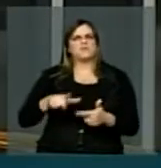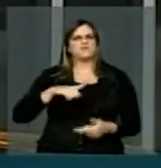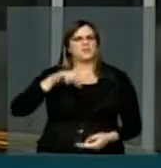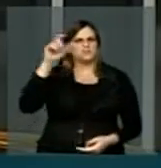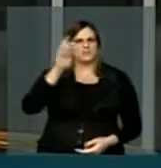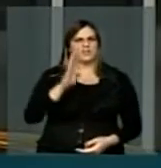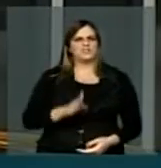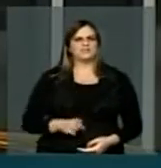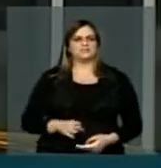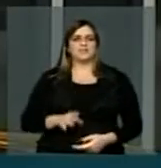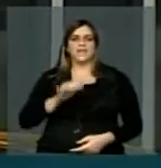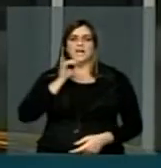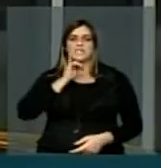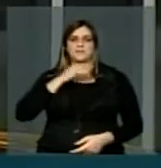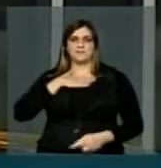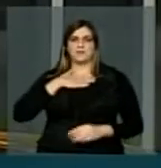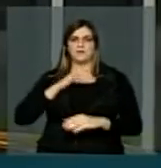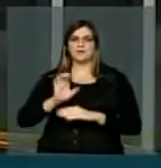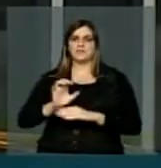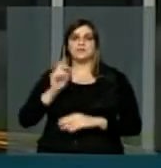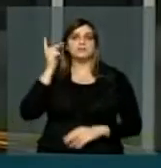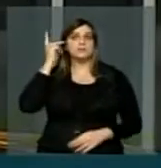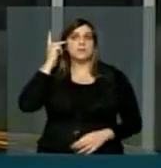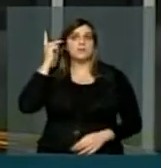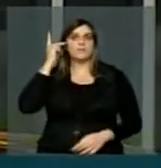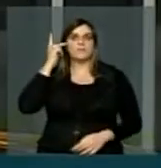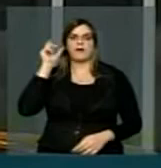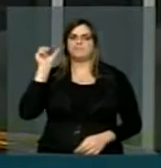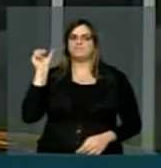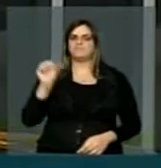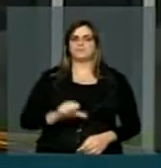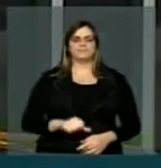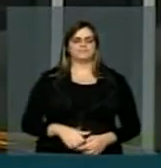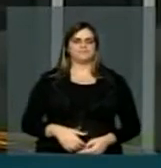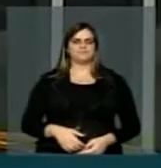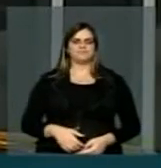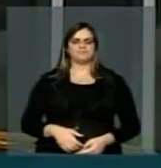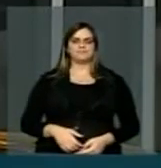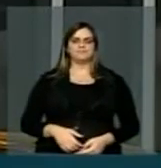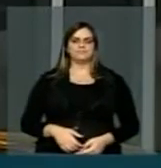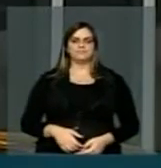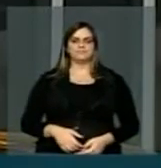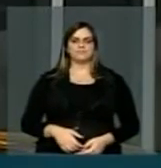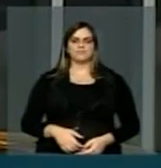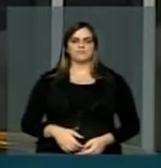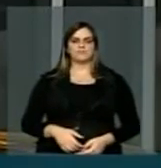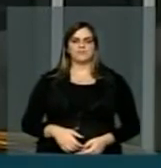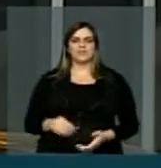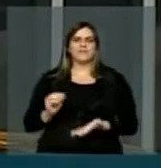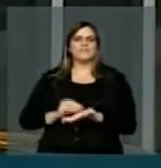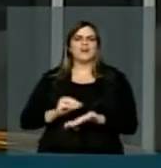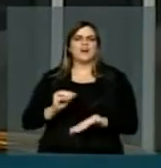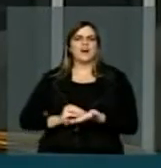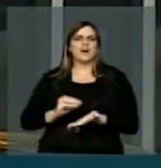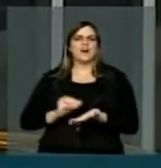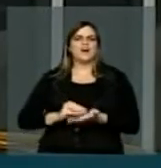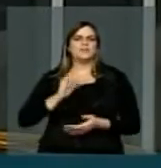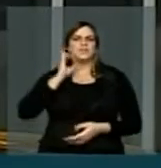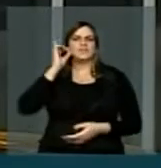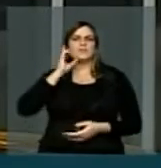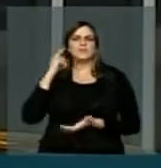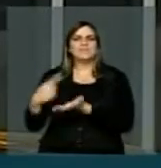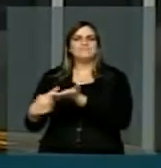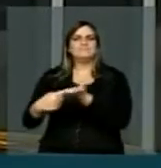país, a exemplo do meu estado de São Paulo. E na ausência de um consenso nessa direção,